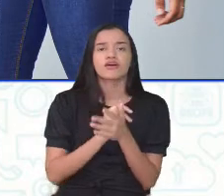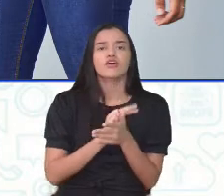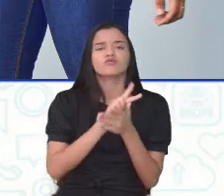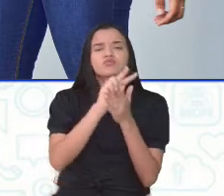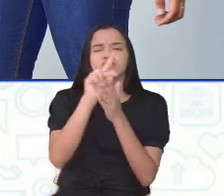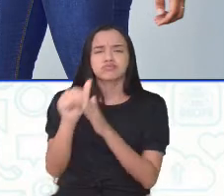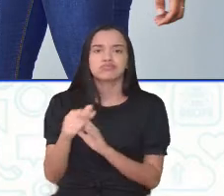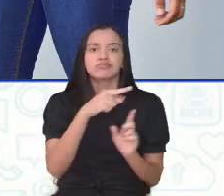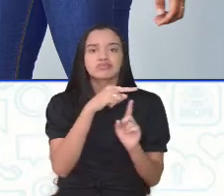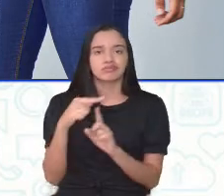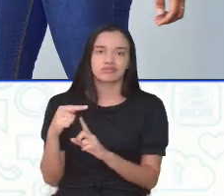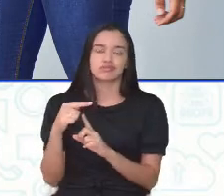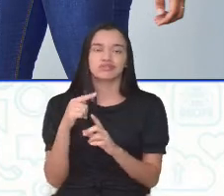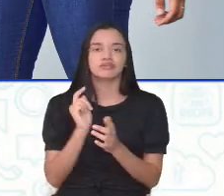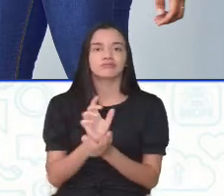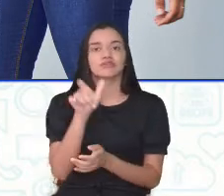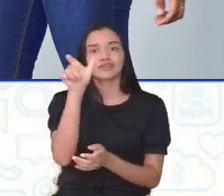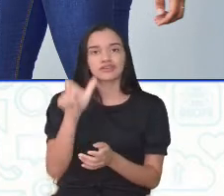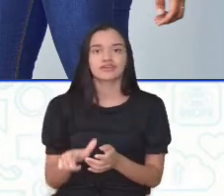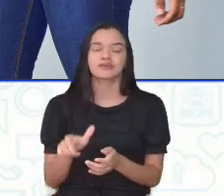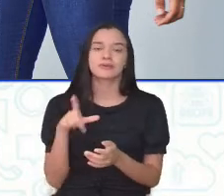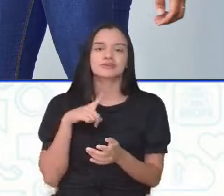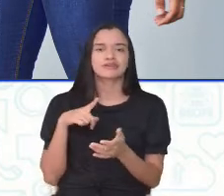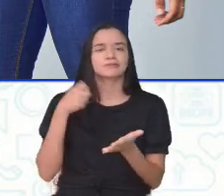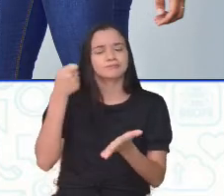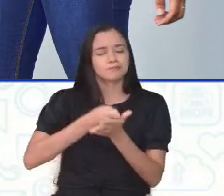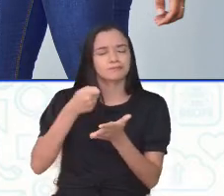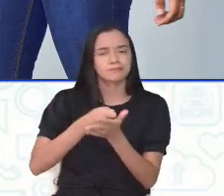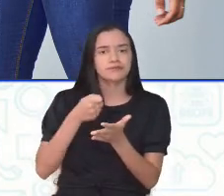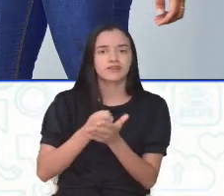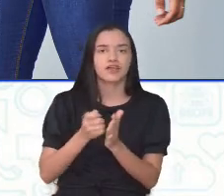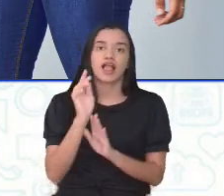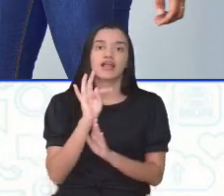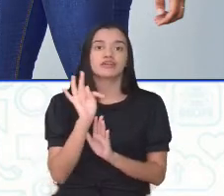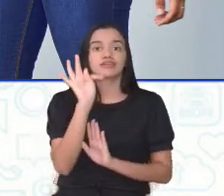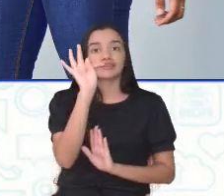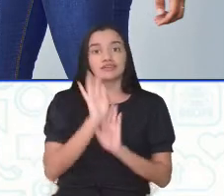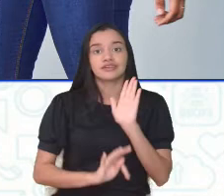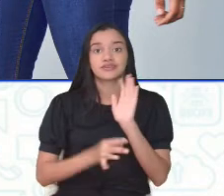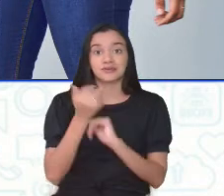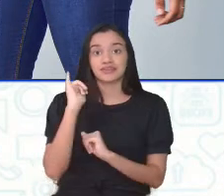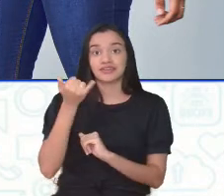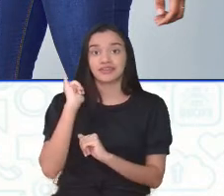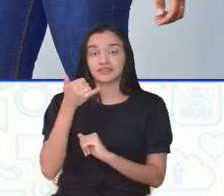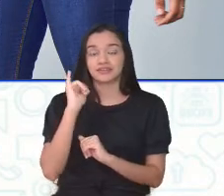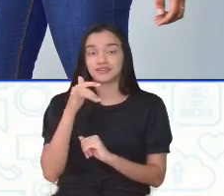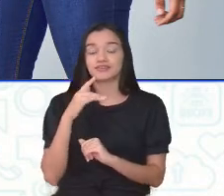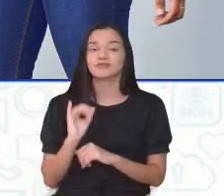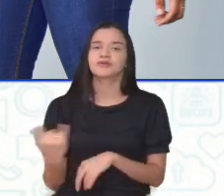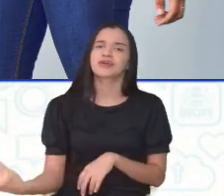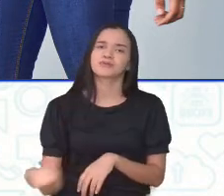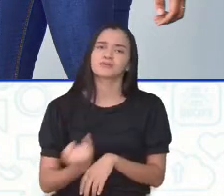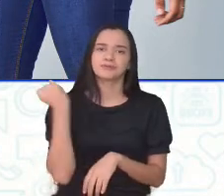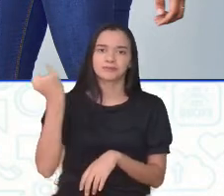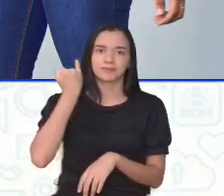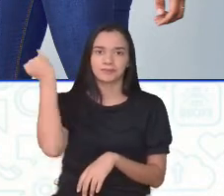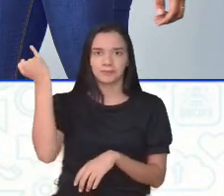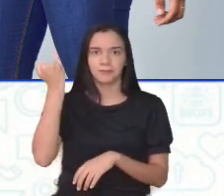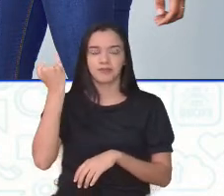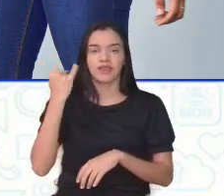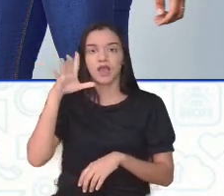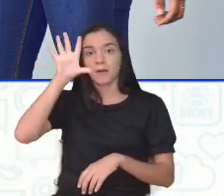narrador. A gente sempre bate nesse ponto aqui quando a gente fala de texto narrativo, porque ele é crucial para